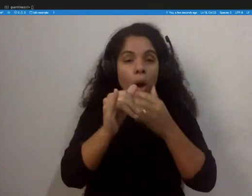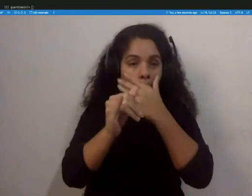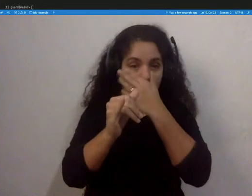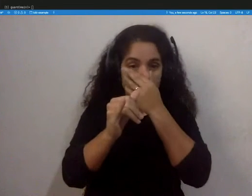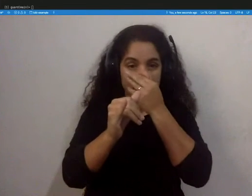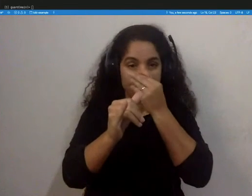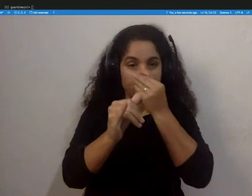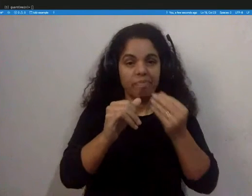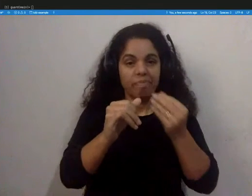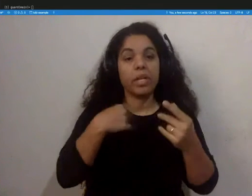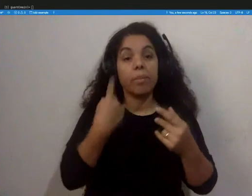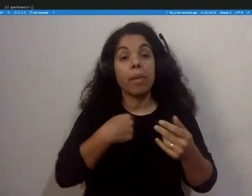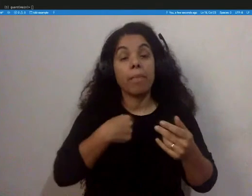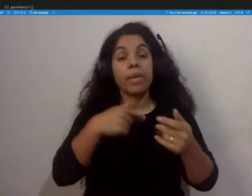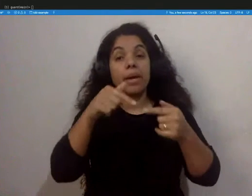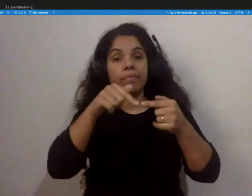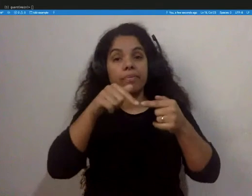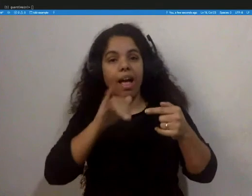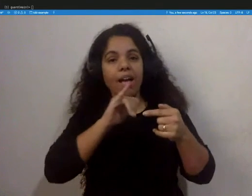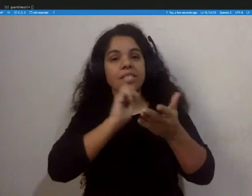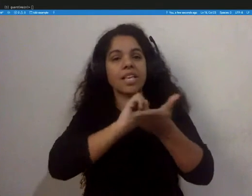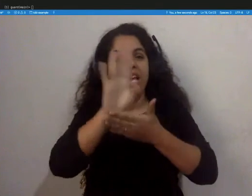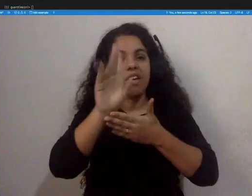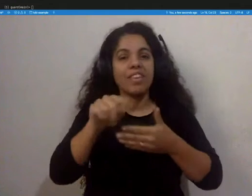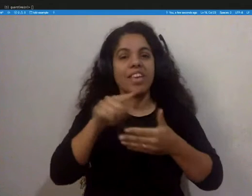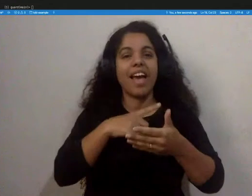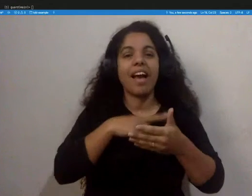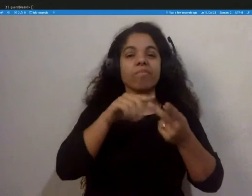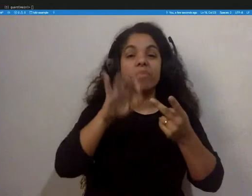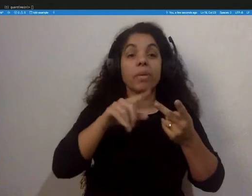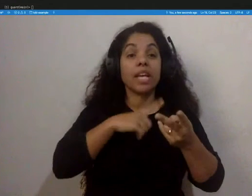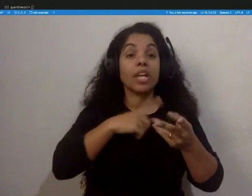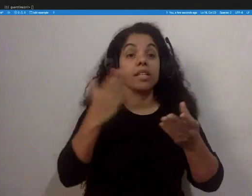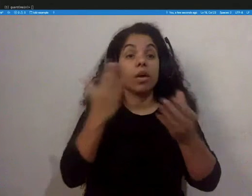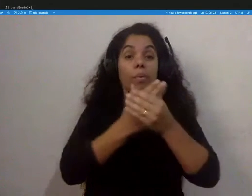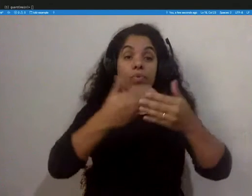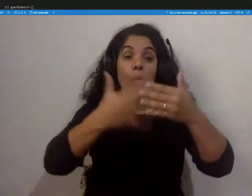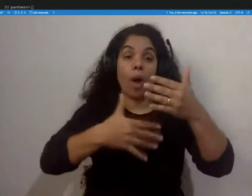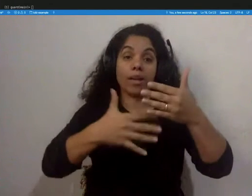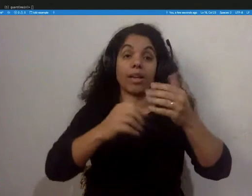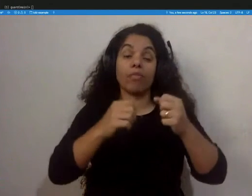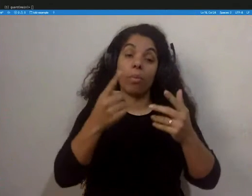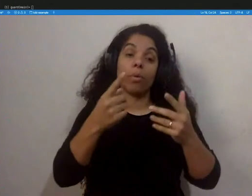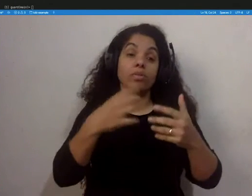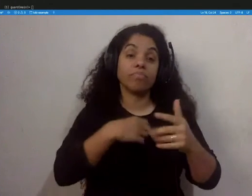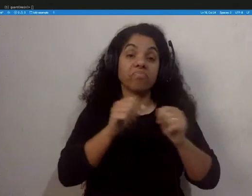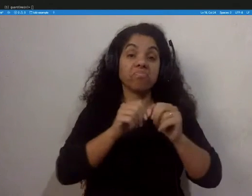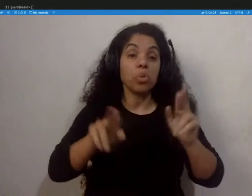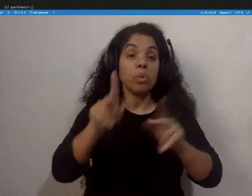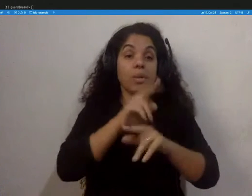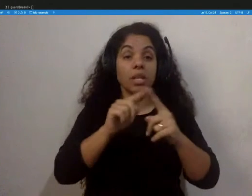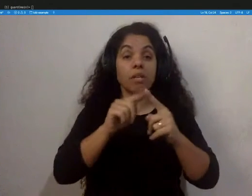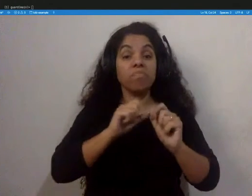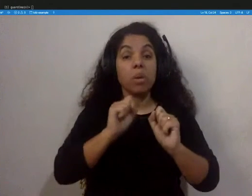para a minha classe, a classe enviar mensagem, que ela tem um arquivo? Eu posso fazer de algumas maneiras. Eu posso